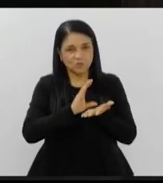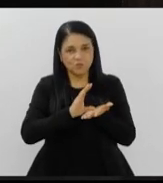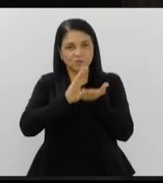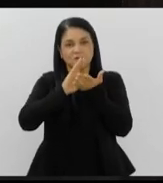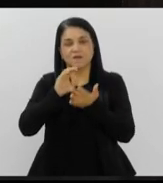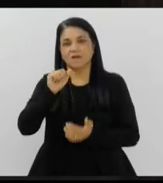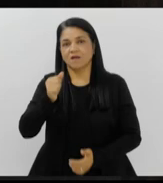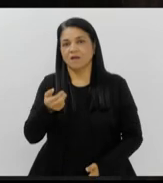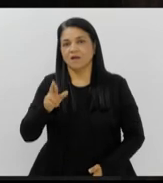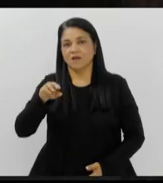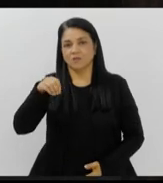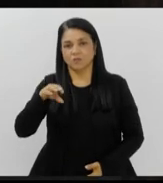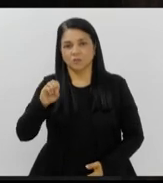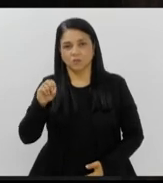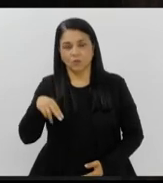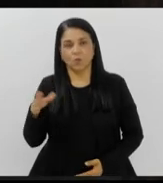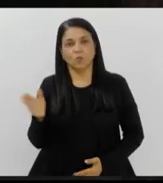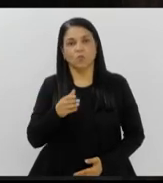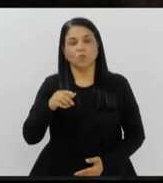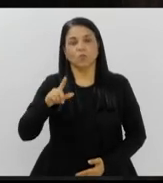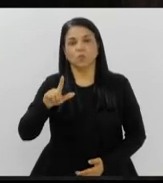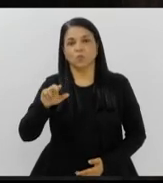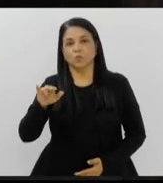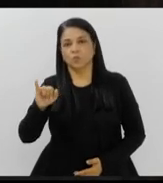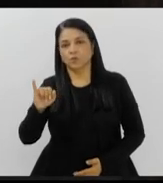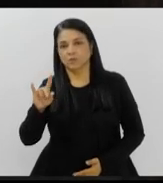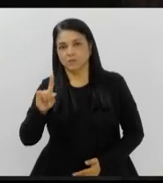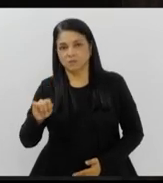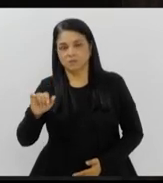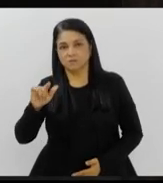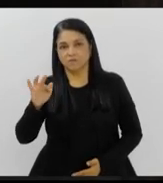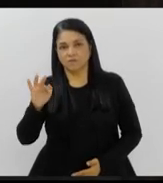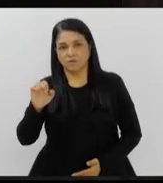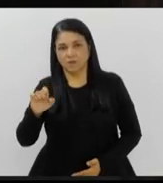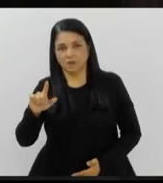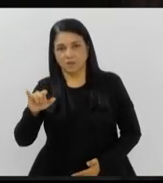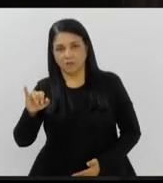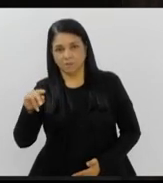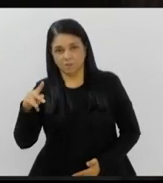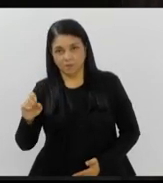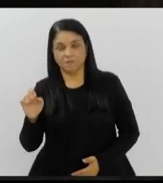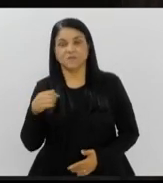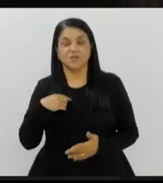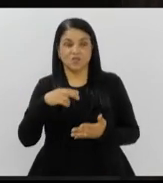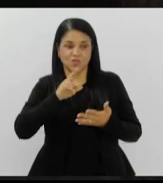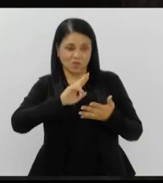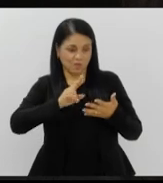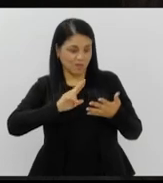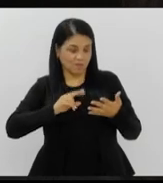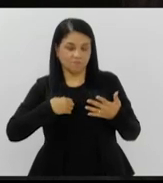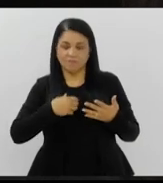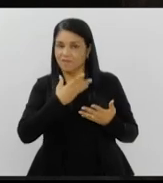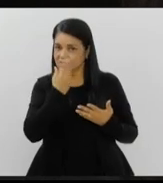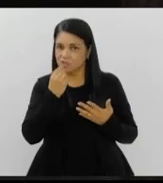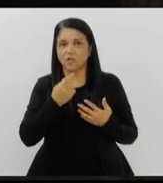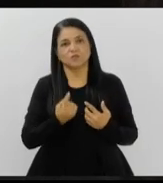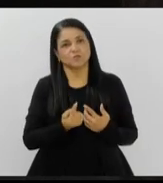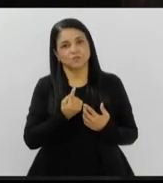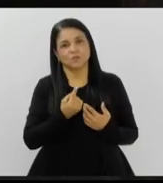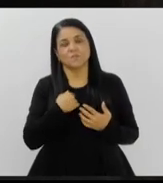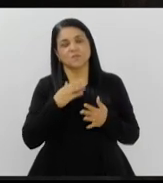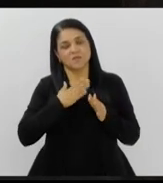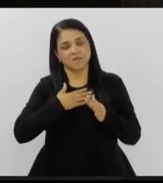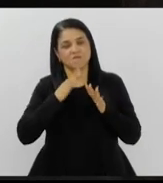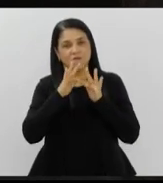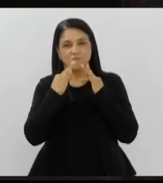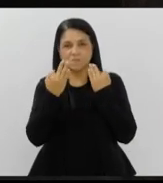Arnon, Luiz Felipe Conde. Desculpem se eu não vou nominar, é uma coisa muito difícil, né? Porque a gente acaba esquecendo alguém. A minha família